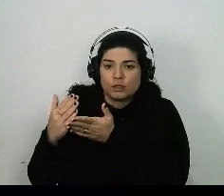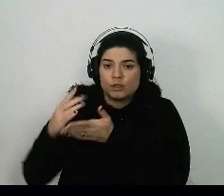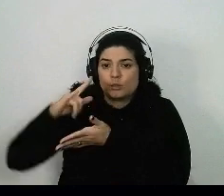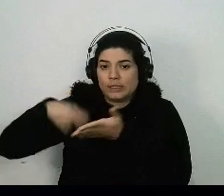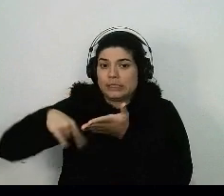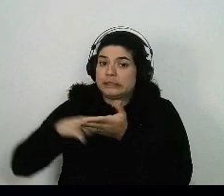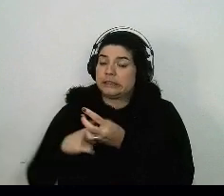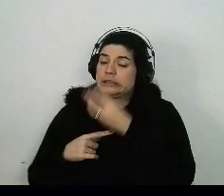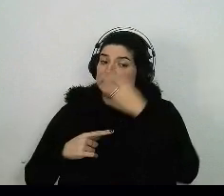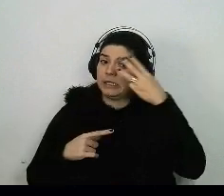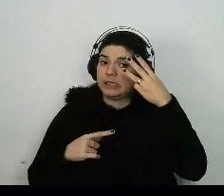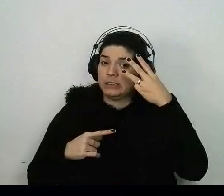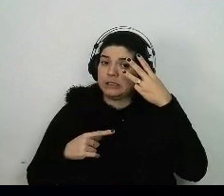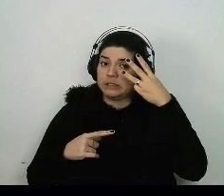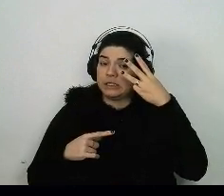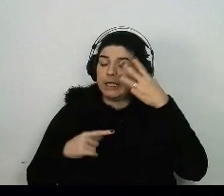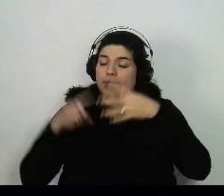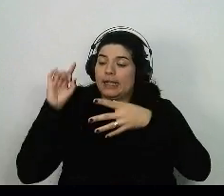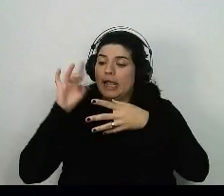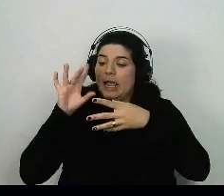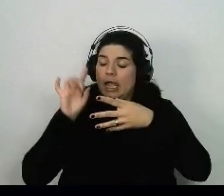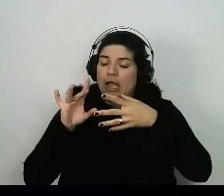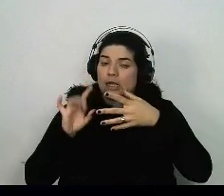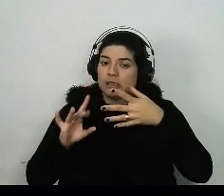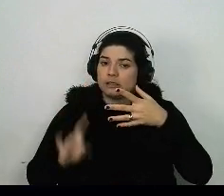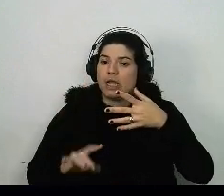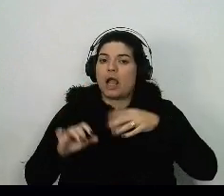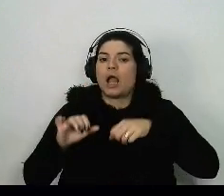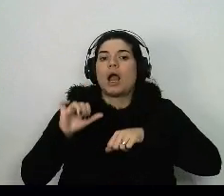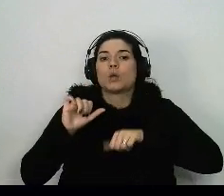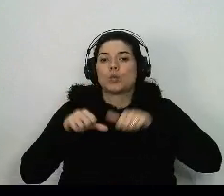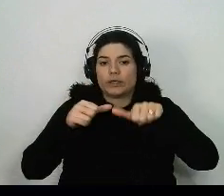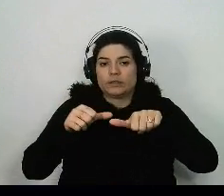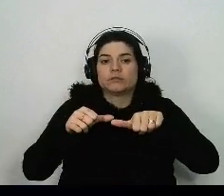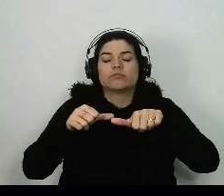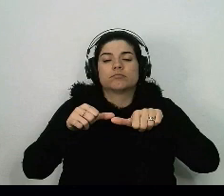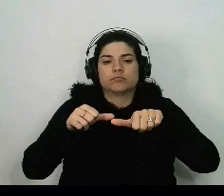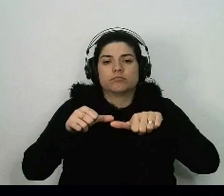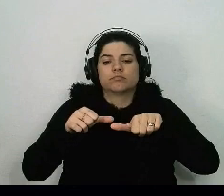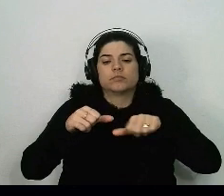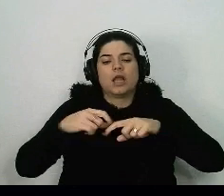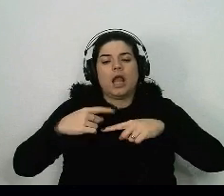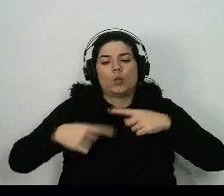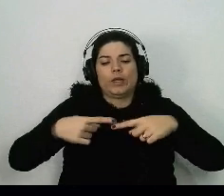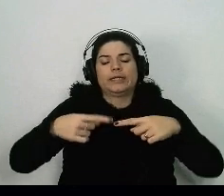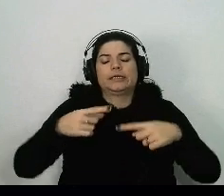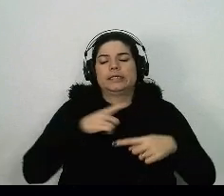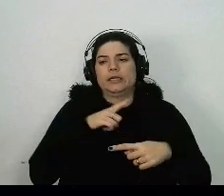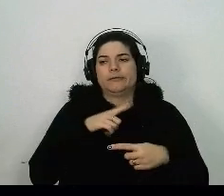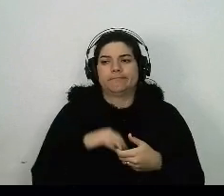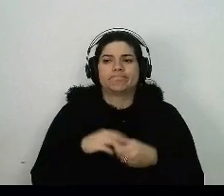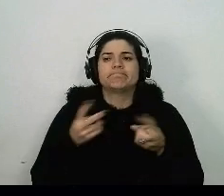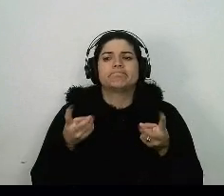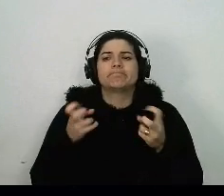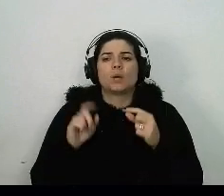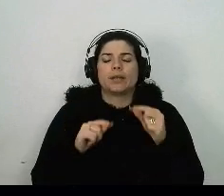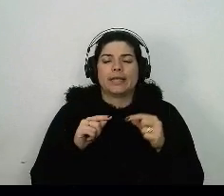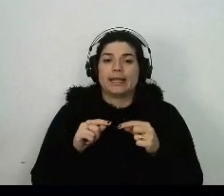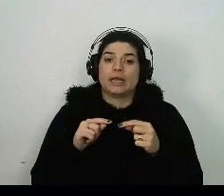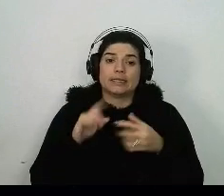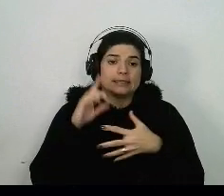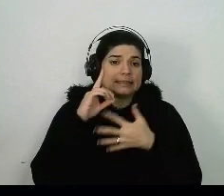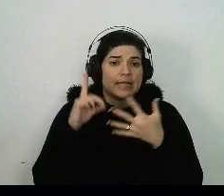documentos para cada uma daquelas atualizações, né? A gente percebe que os dados são os